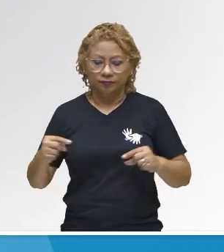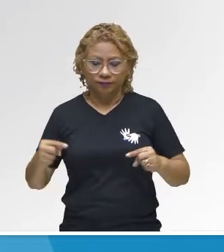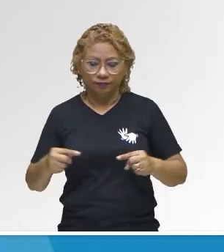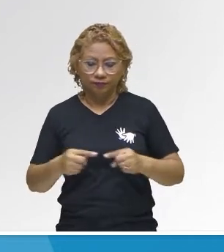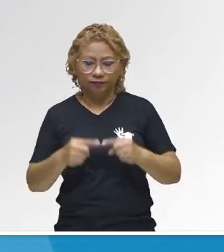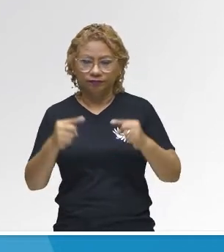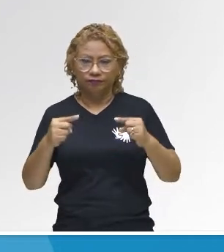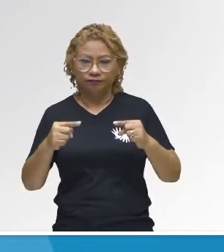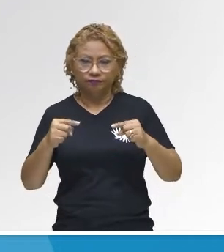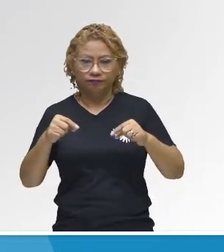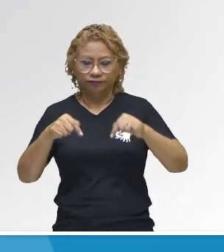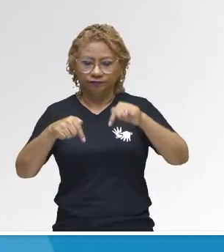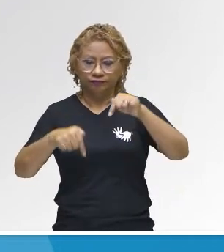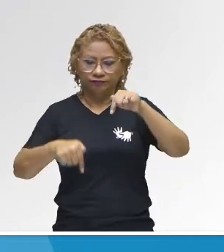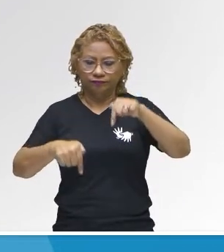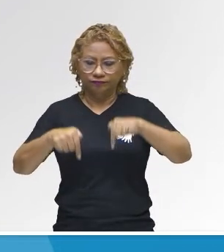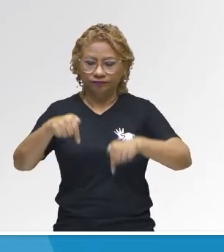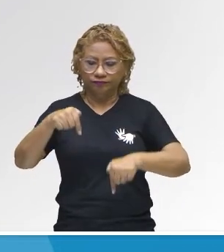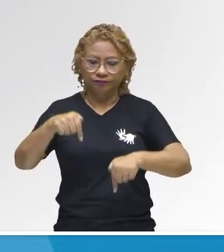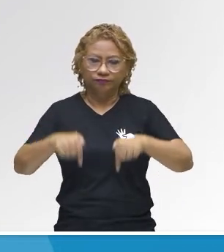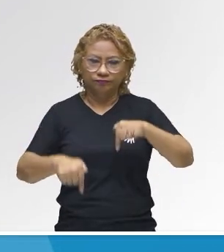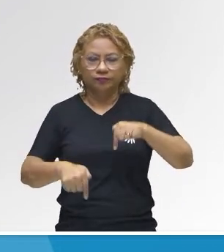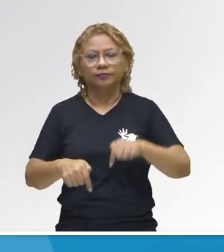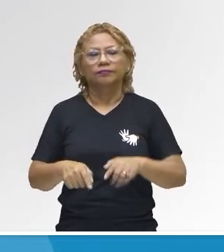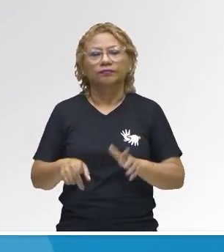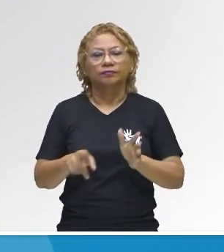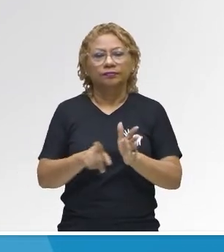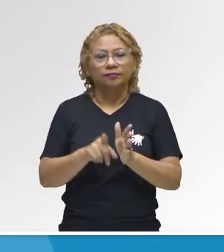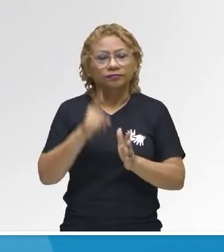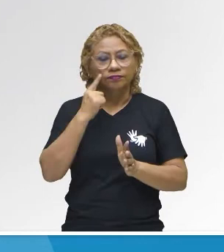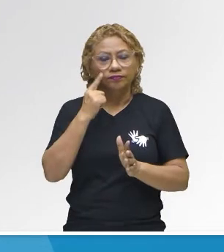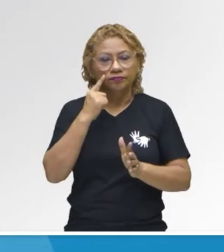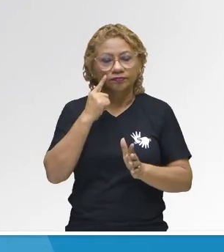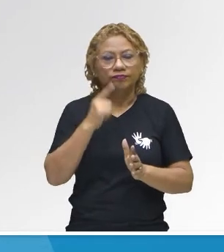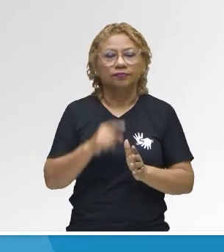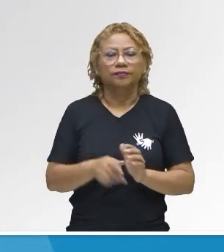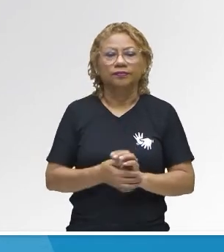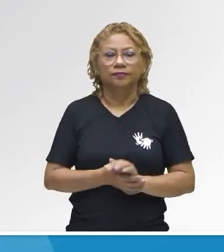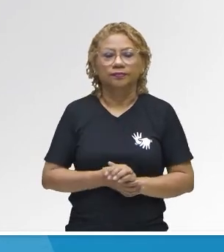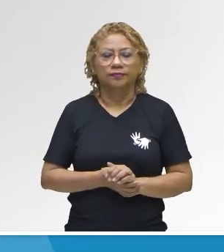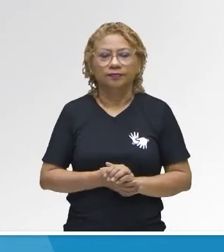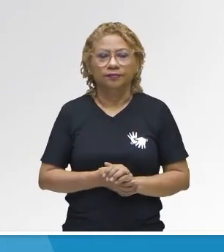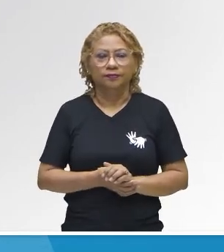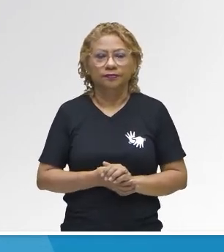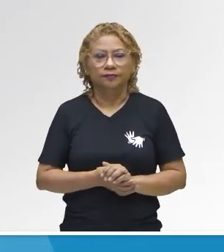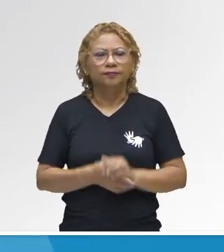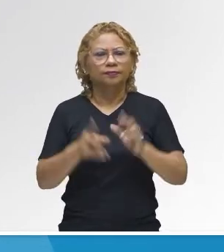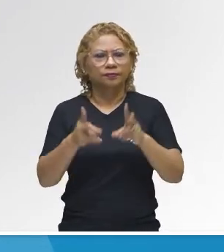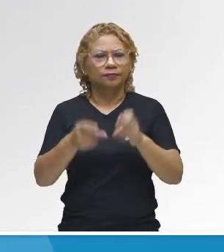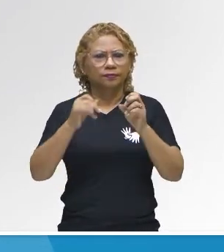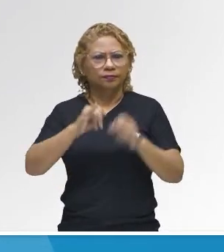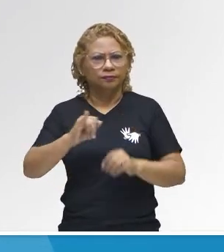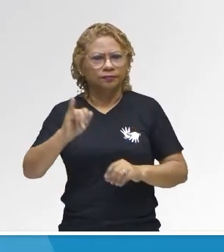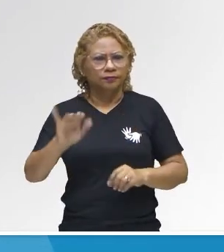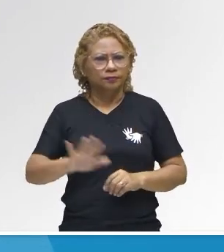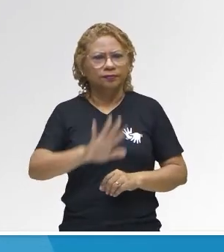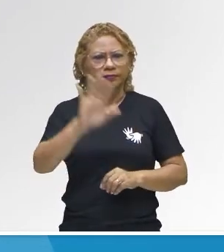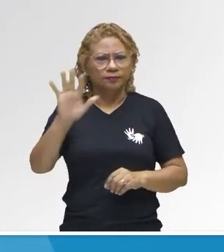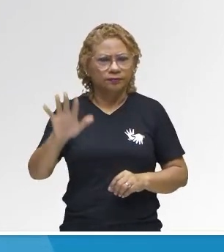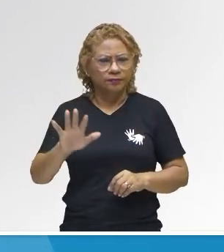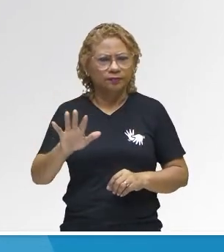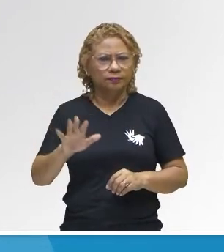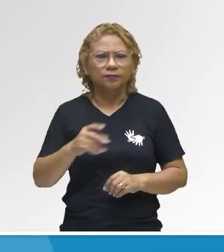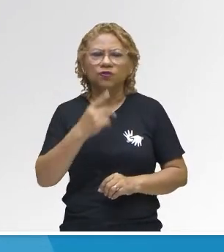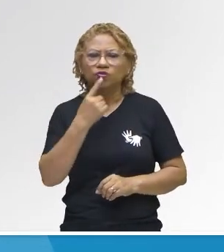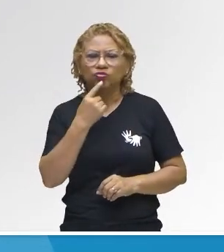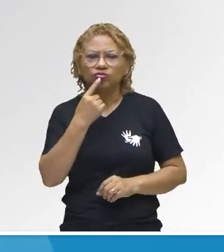E a gente pode representar isso graficamente dessa forma, ó. Vejam que esta linha em